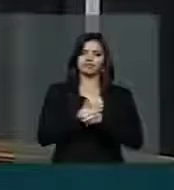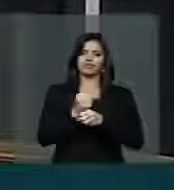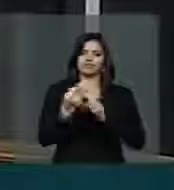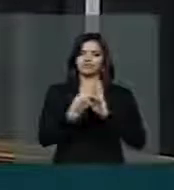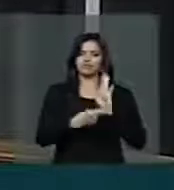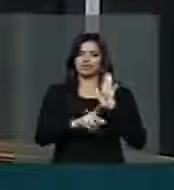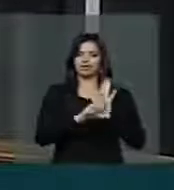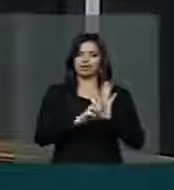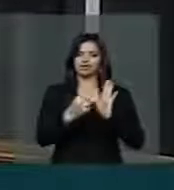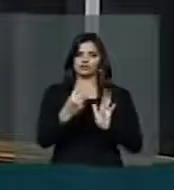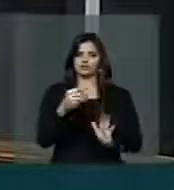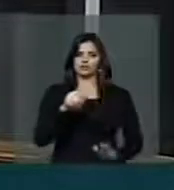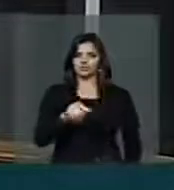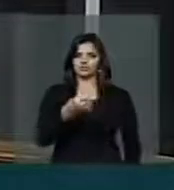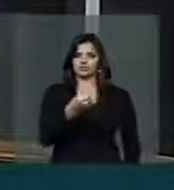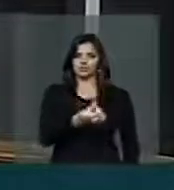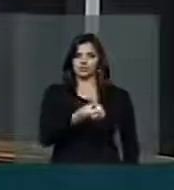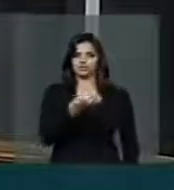PL